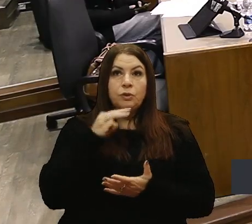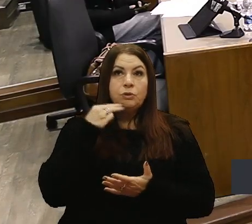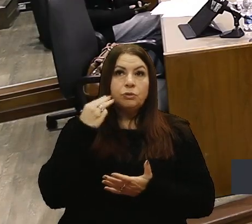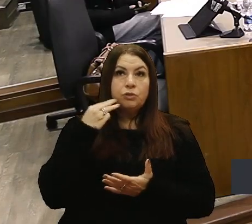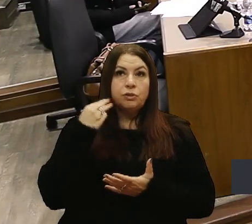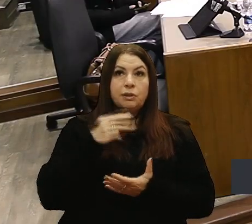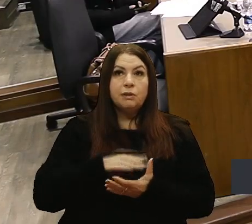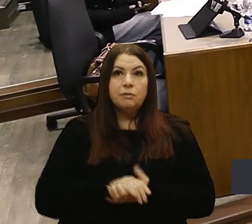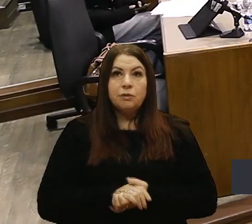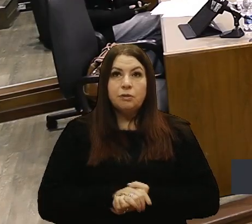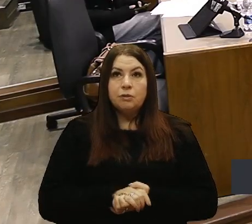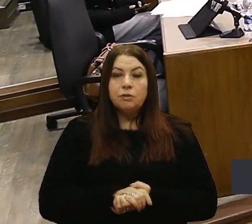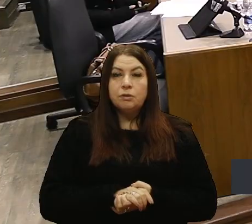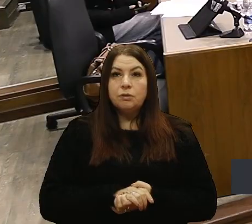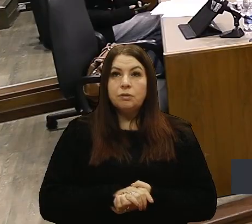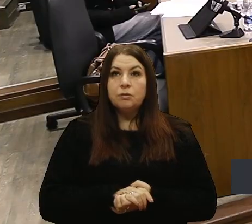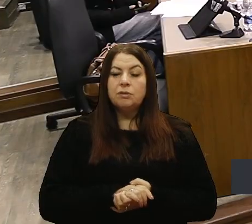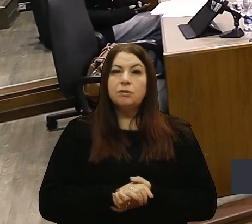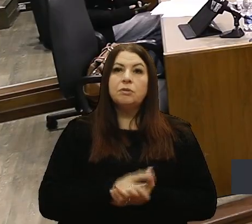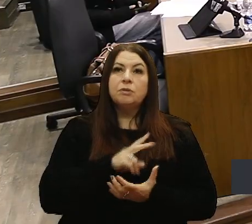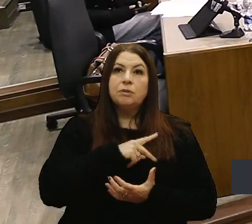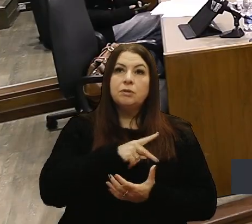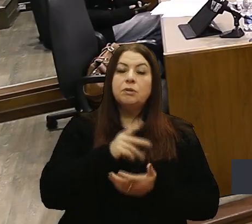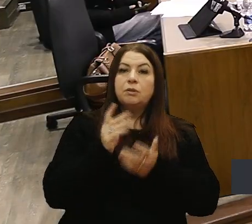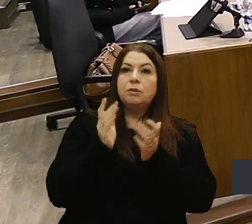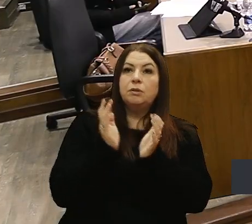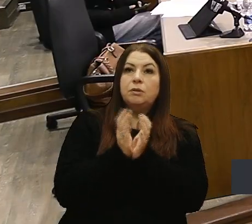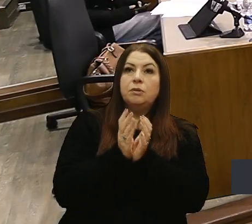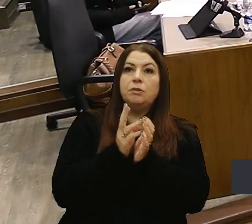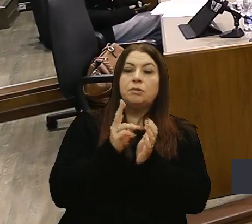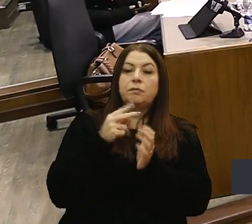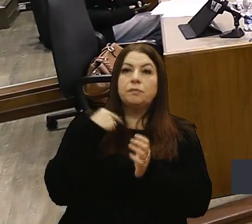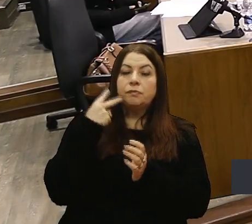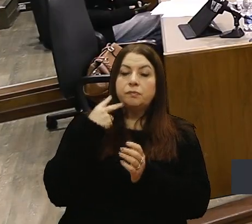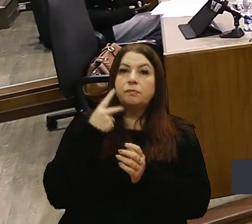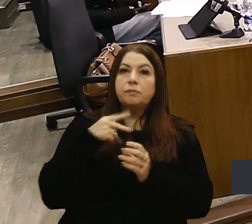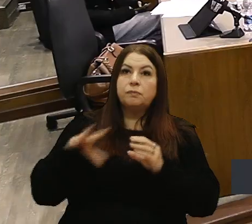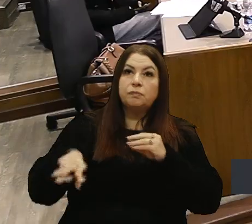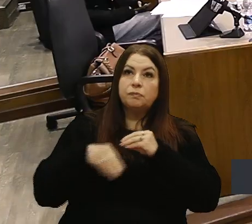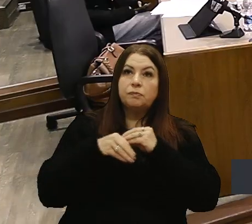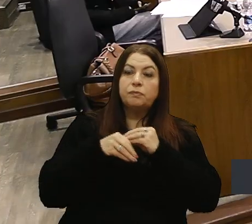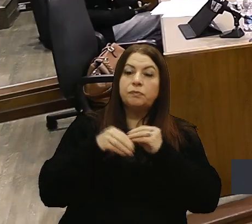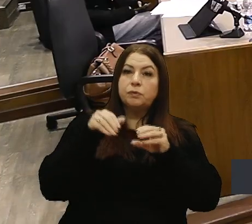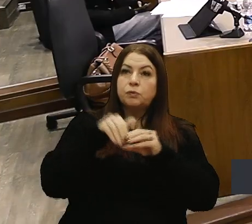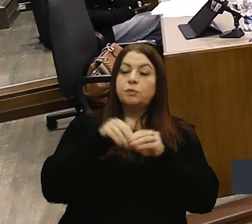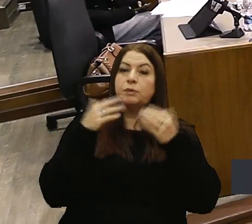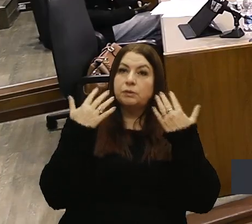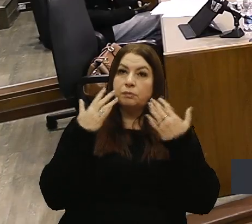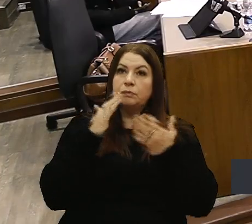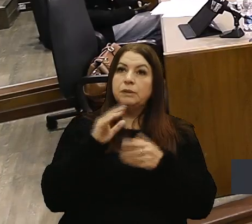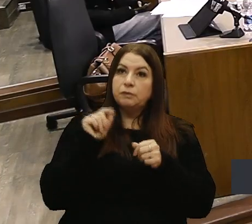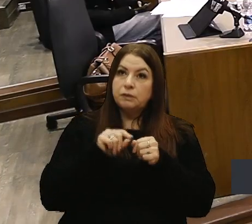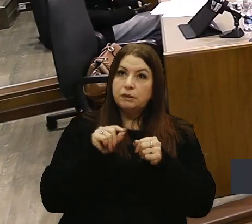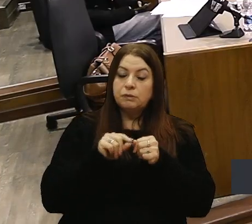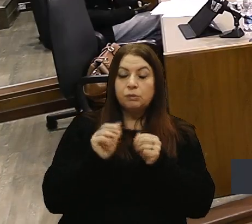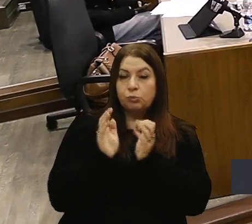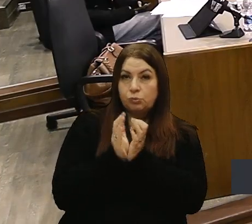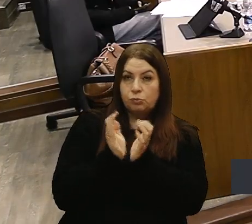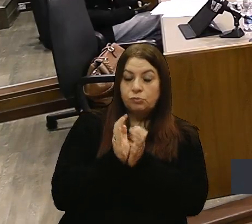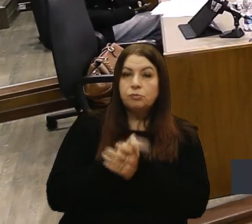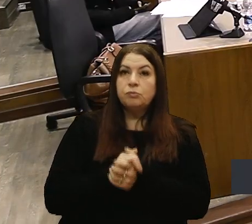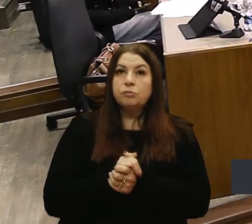Santos. Bom, presidente, colegas vereadores, quero aqui me somar aos votos de congratulações já feitos aqui pelos